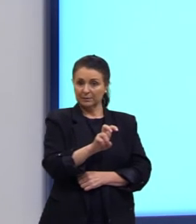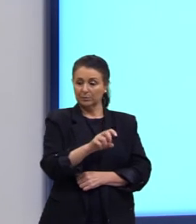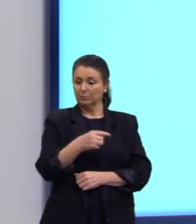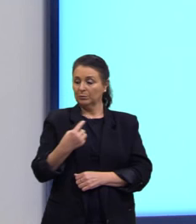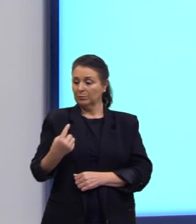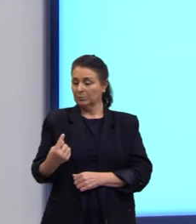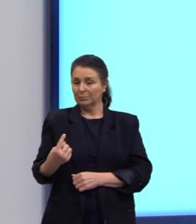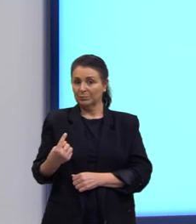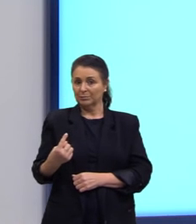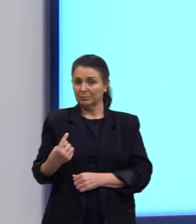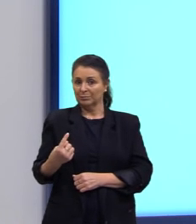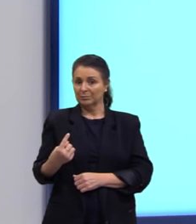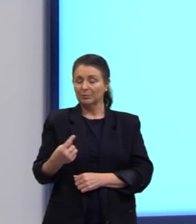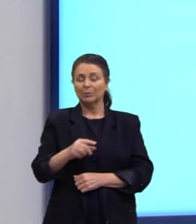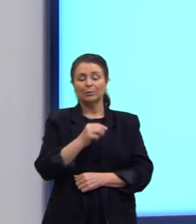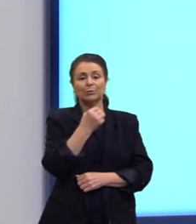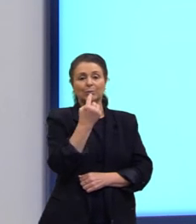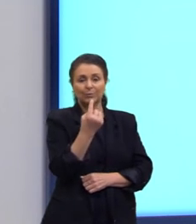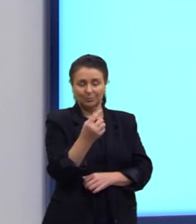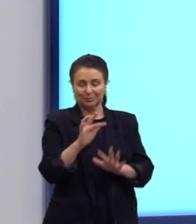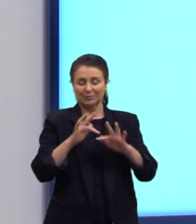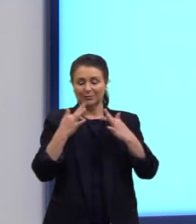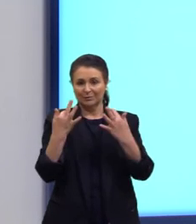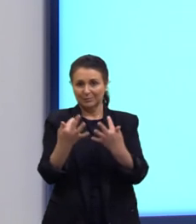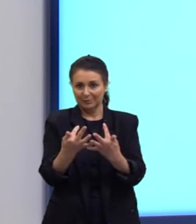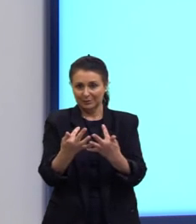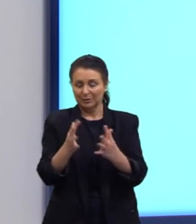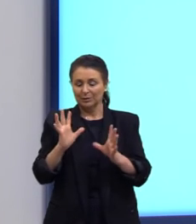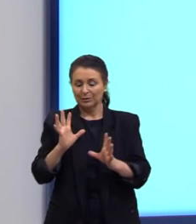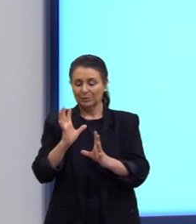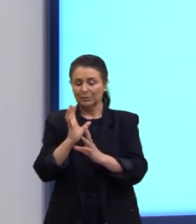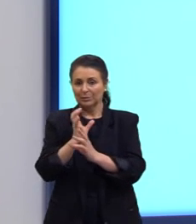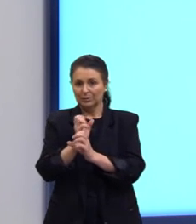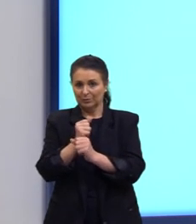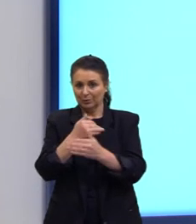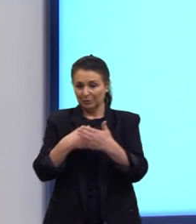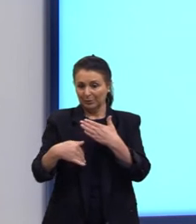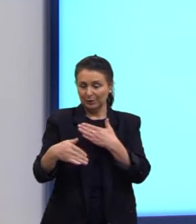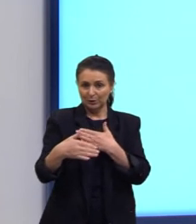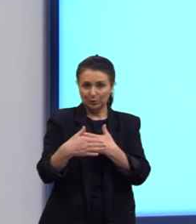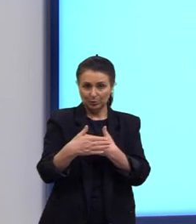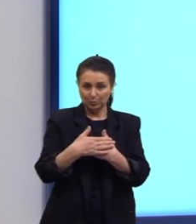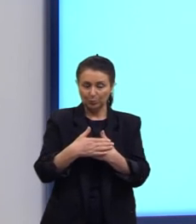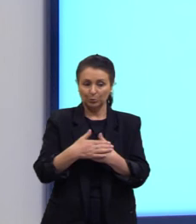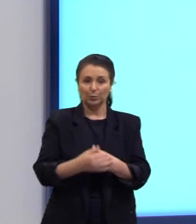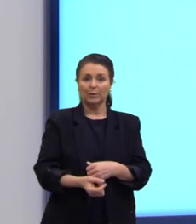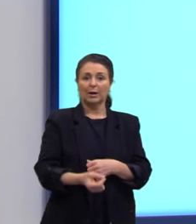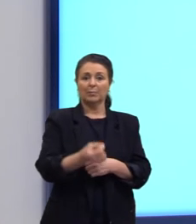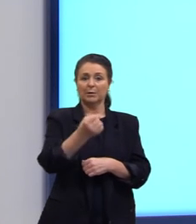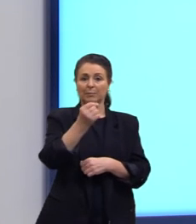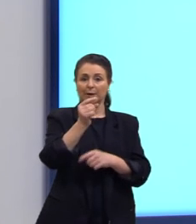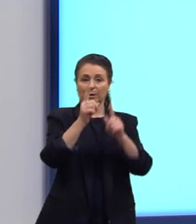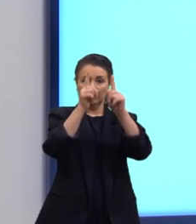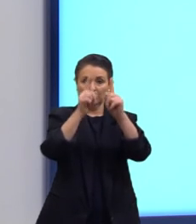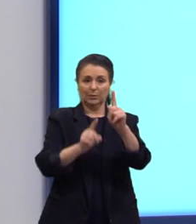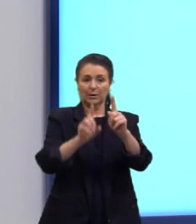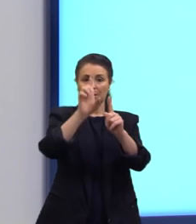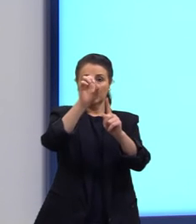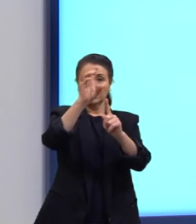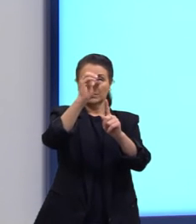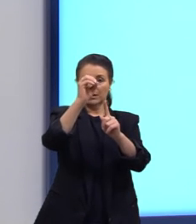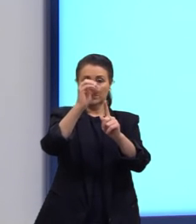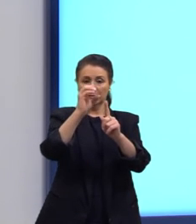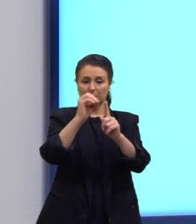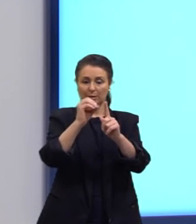1 nós tivemos também uma família então somamos todos os valores que teria na primeira coluna 0 +